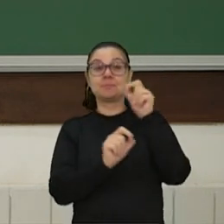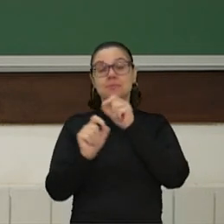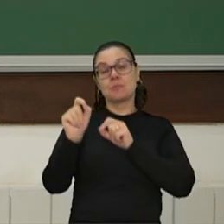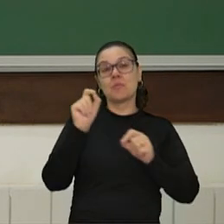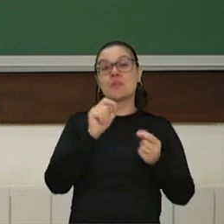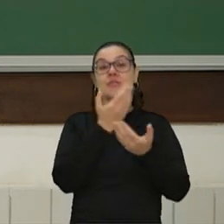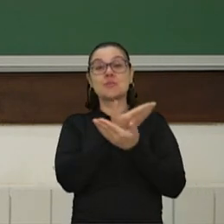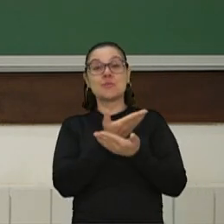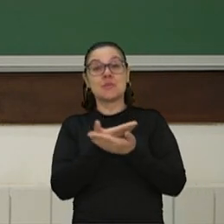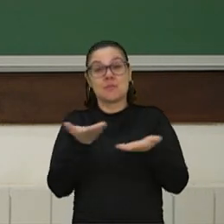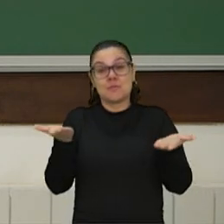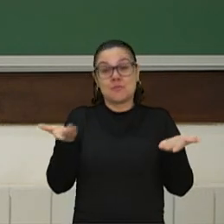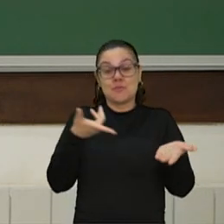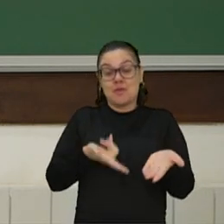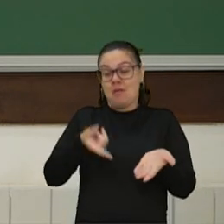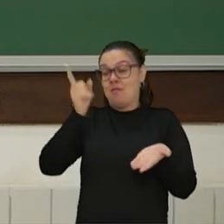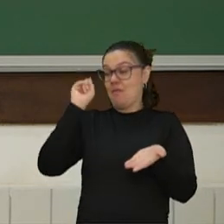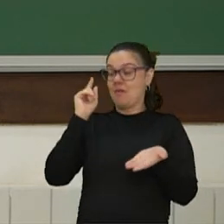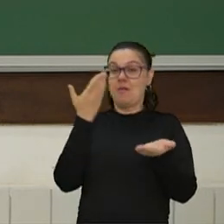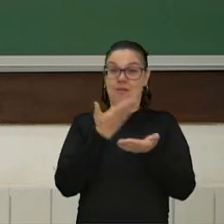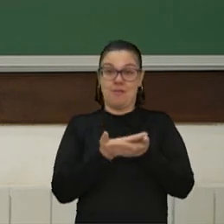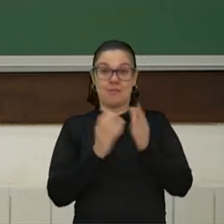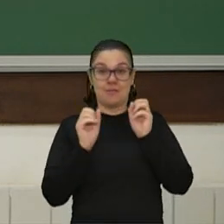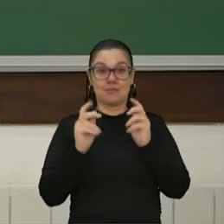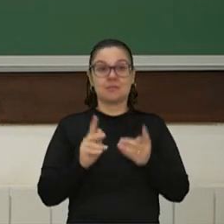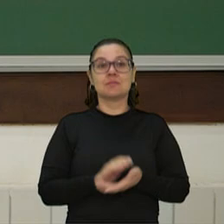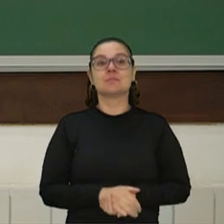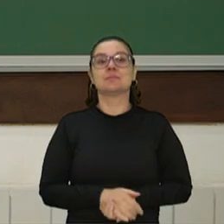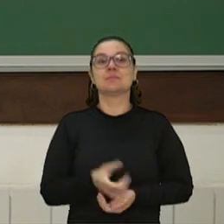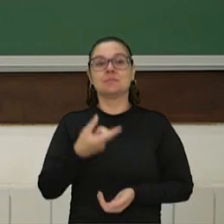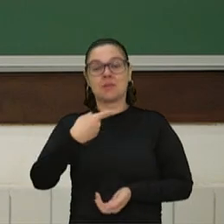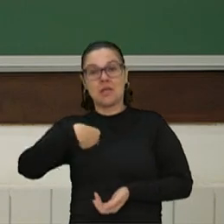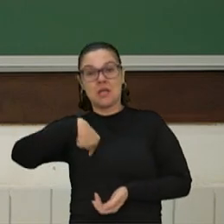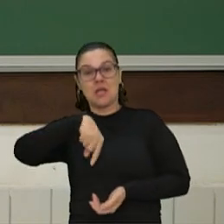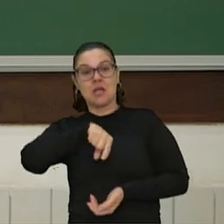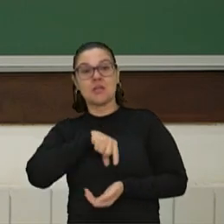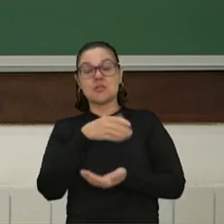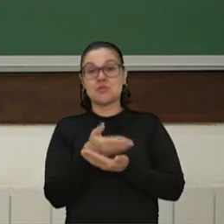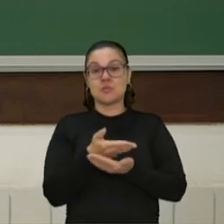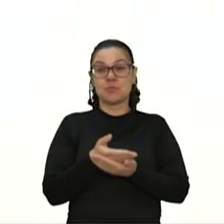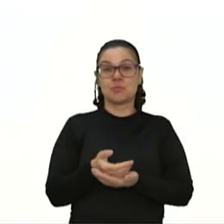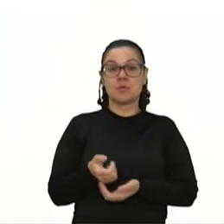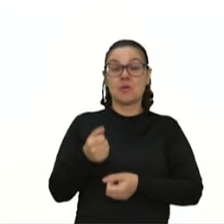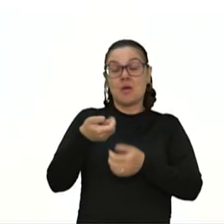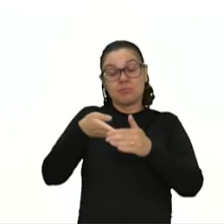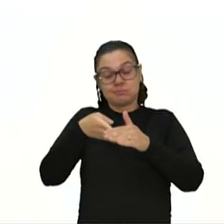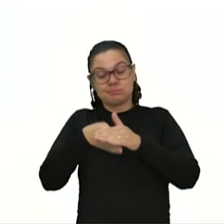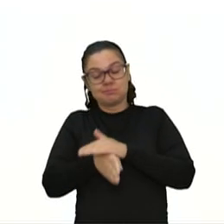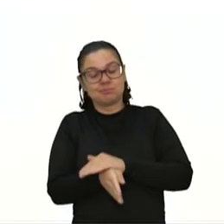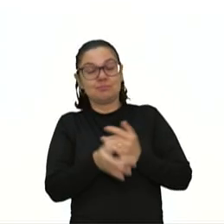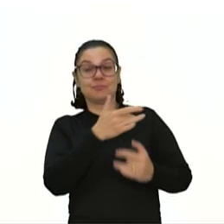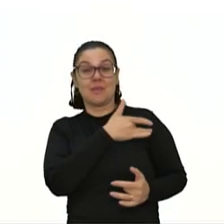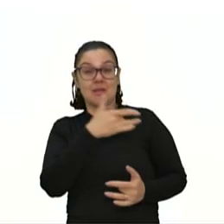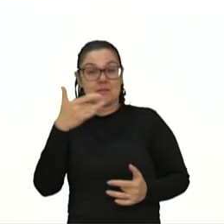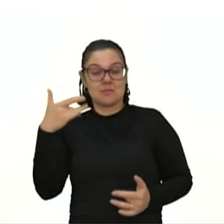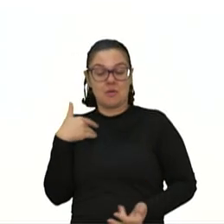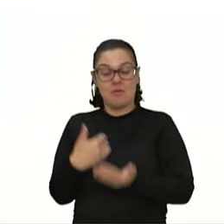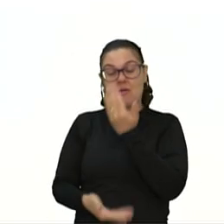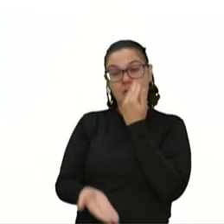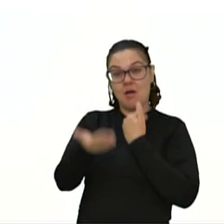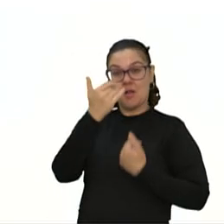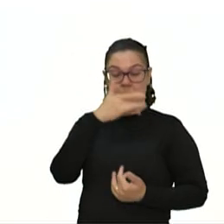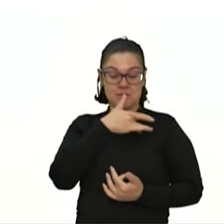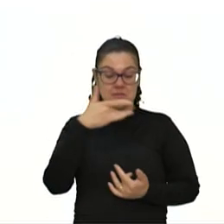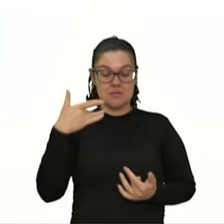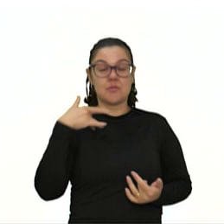então o que nós estudamos na nossa última aula. Nós falamos sobre hábitos saudáveis e alimentação